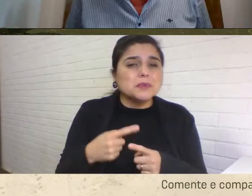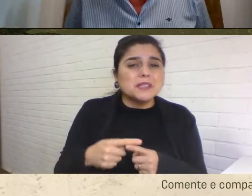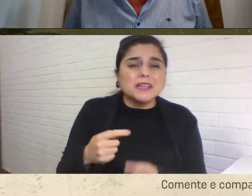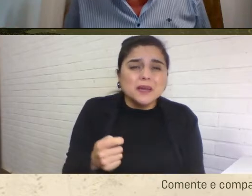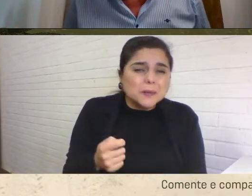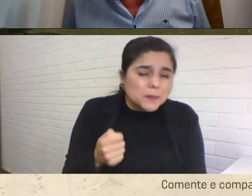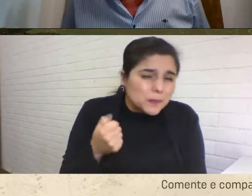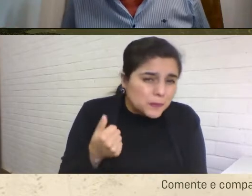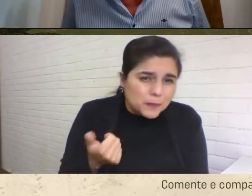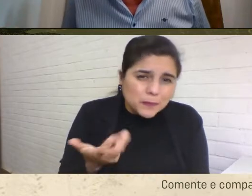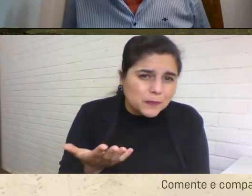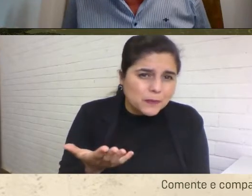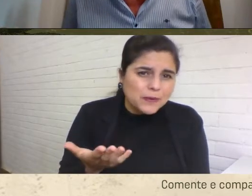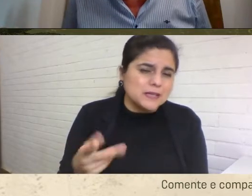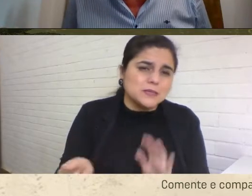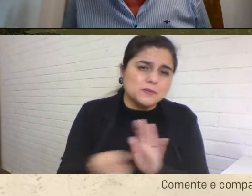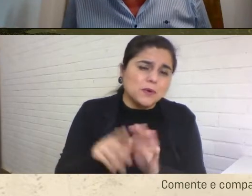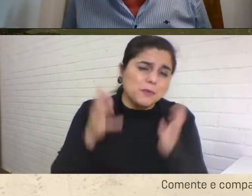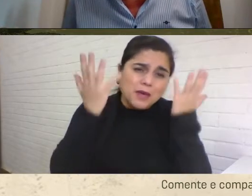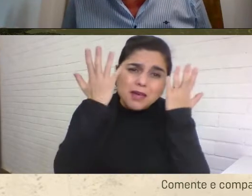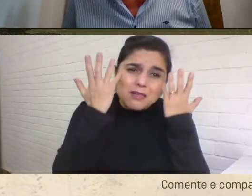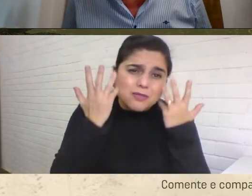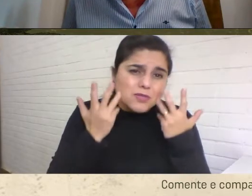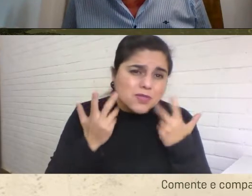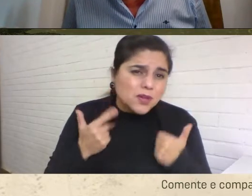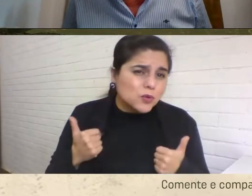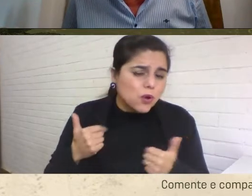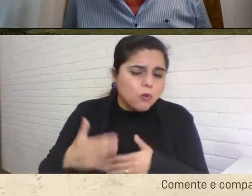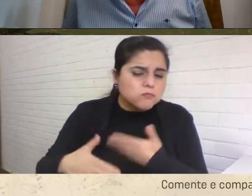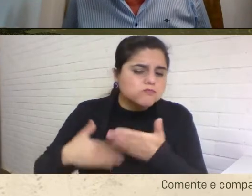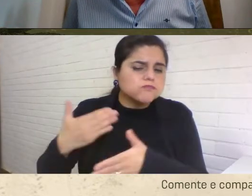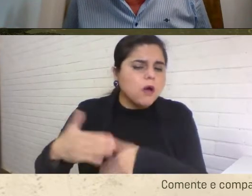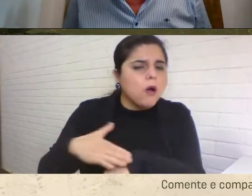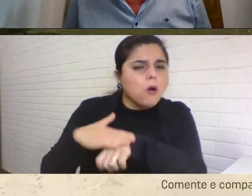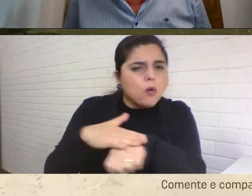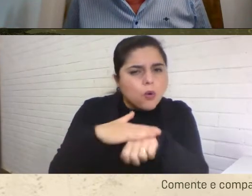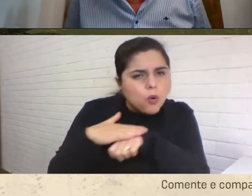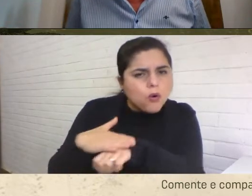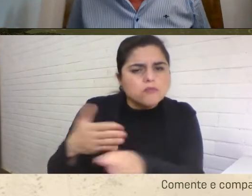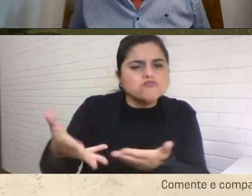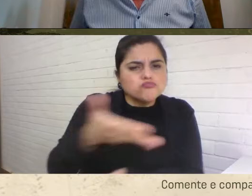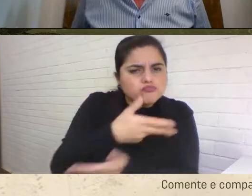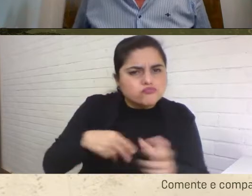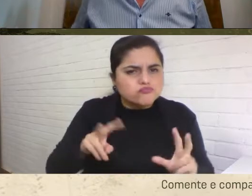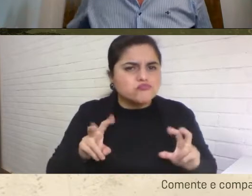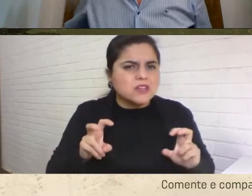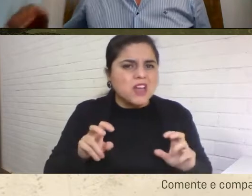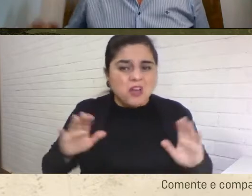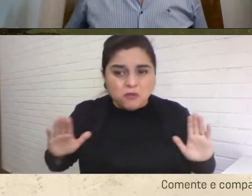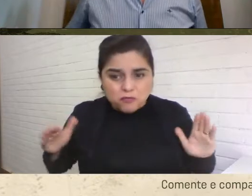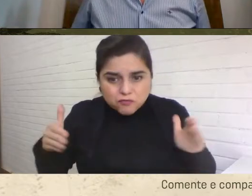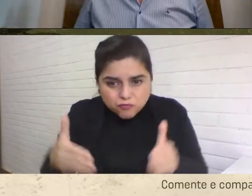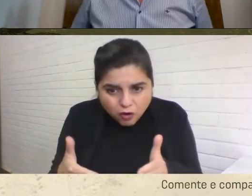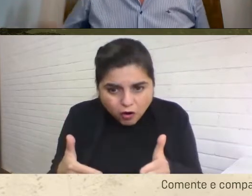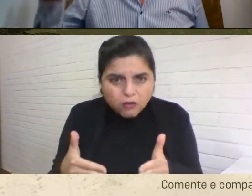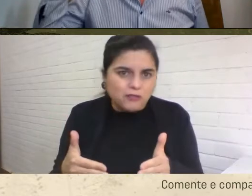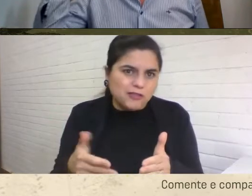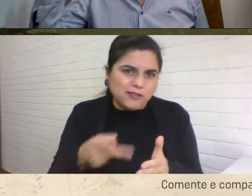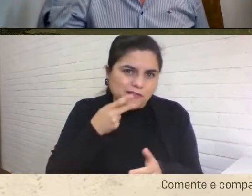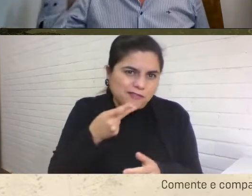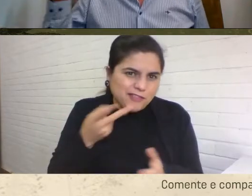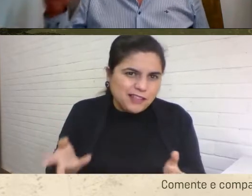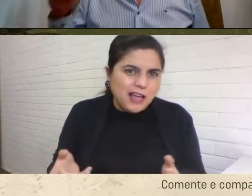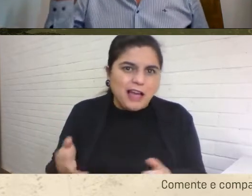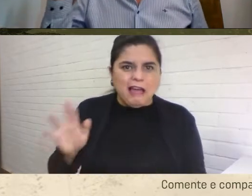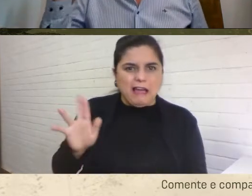decorrência lateral da conversa sobre o assunto. Não nos focamos em dizer assim, a cannabis